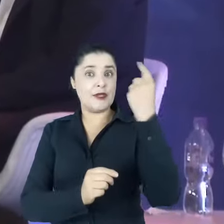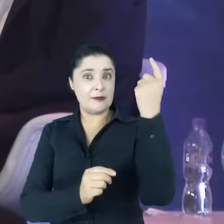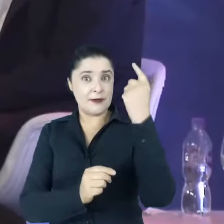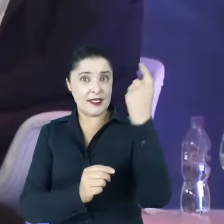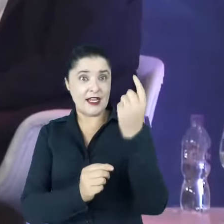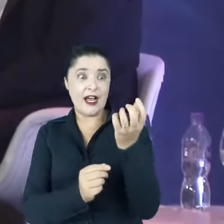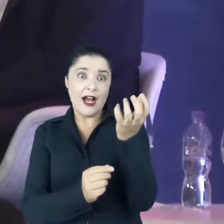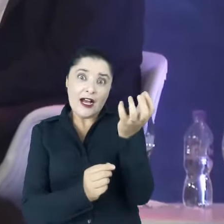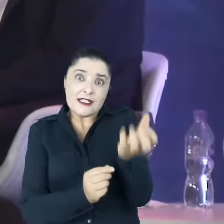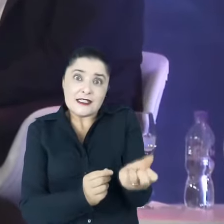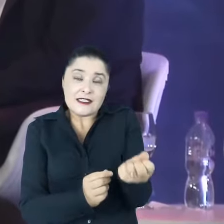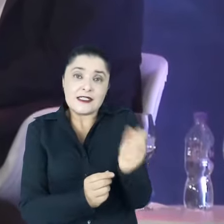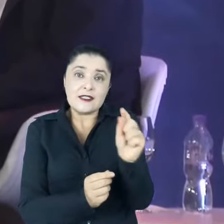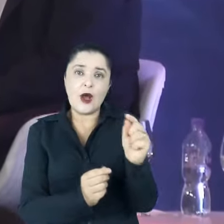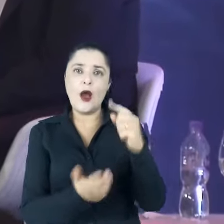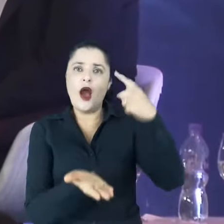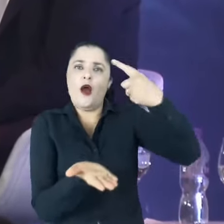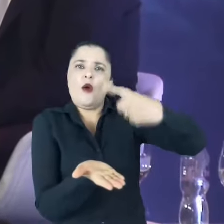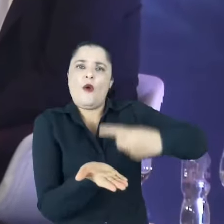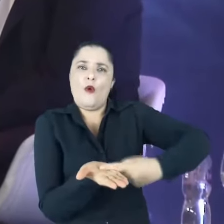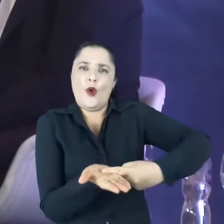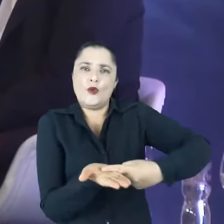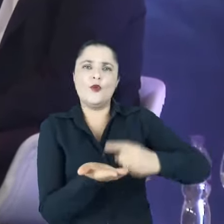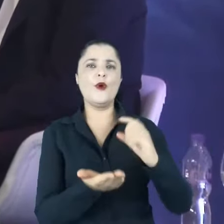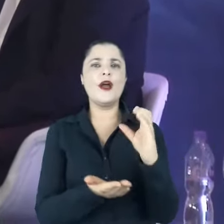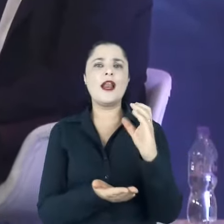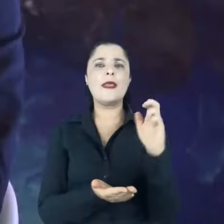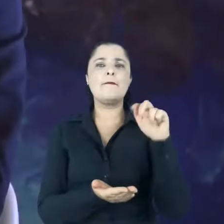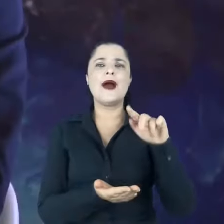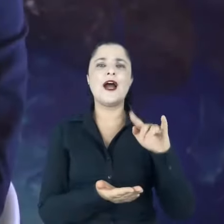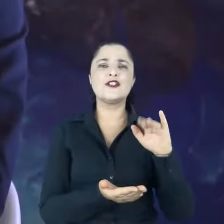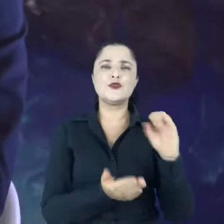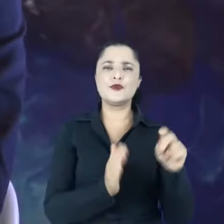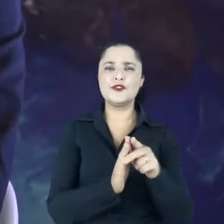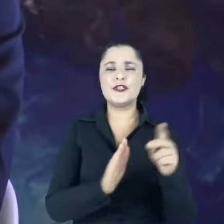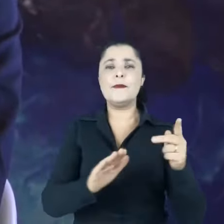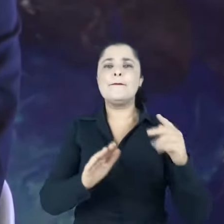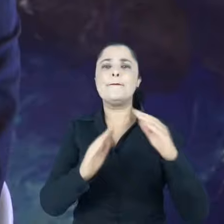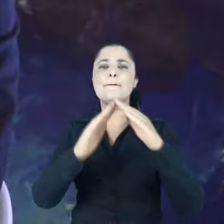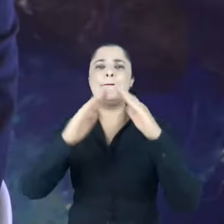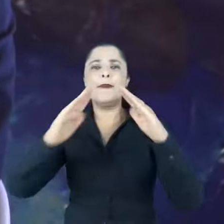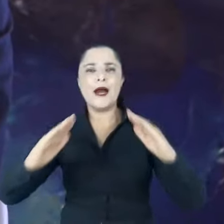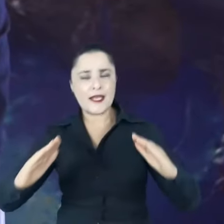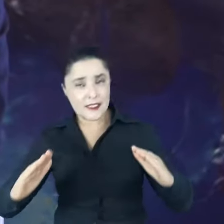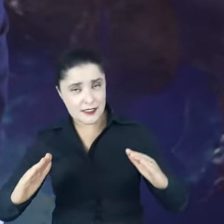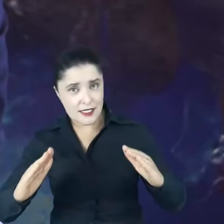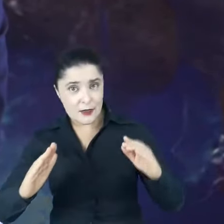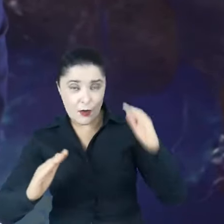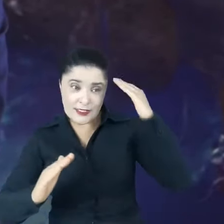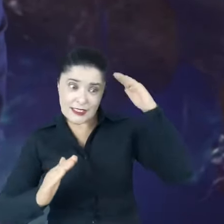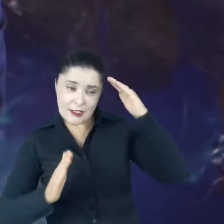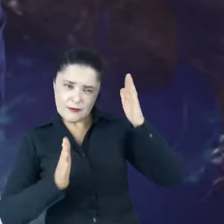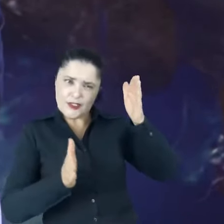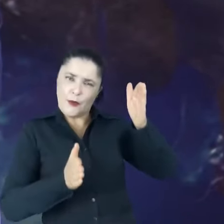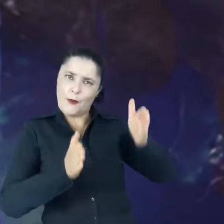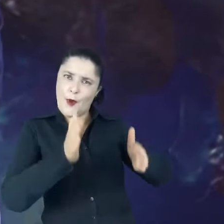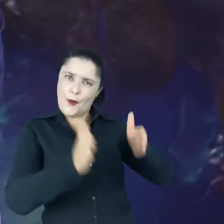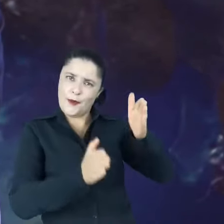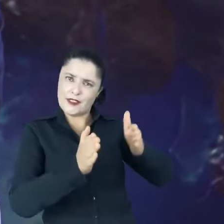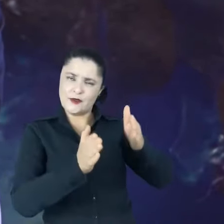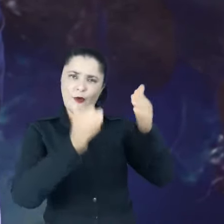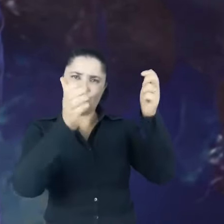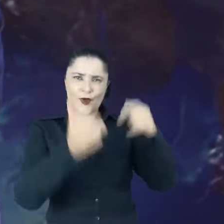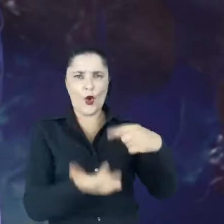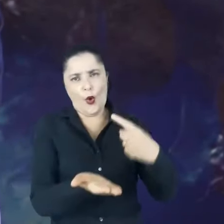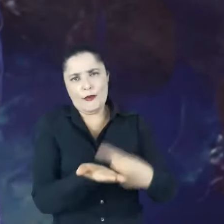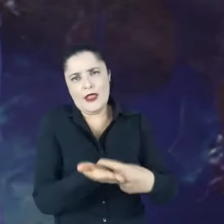Climático de Paris. E aí entendemos naquele momento que, como já foi dito anteriormente, éramos